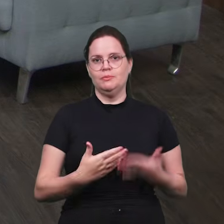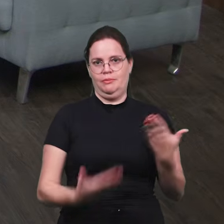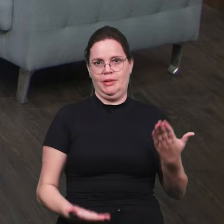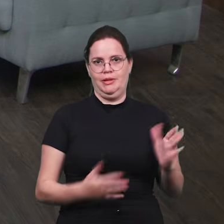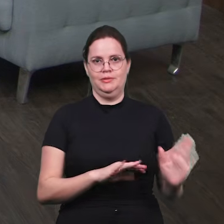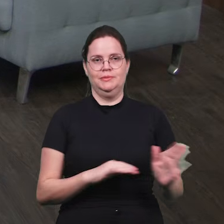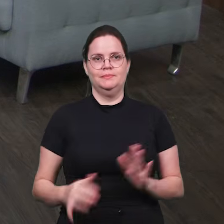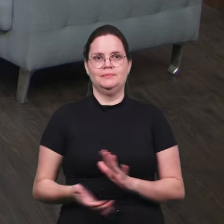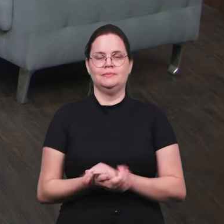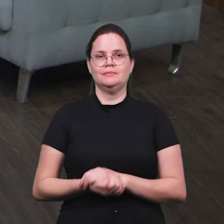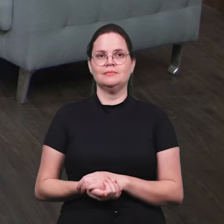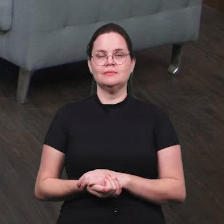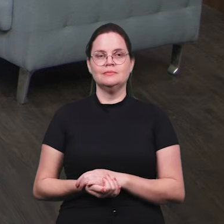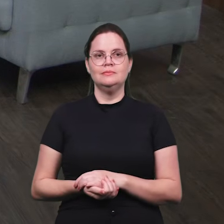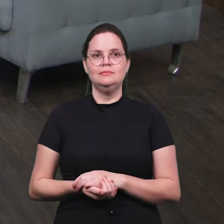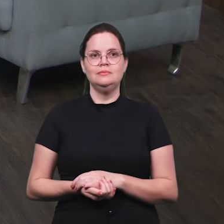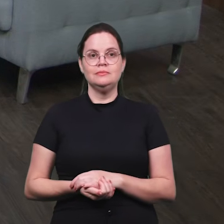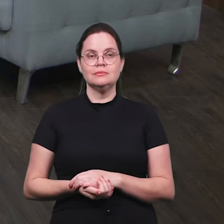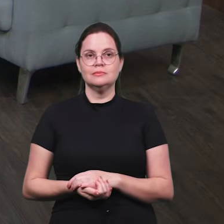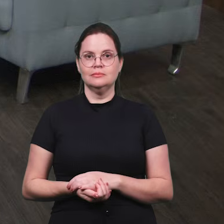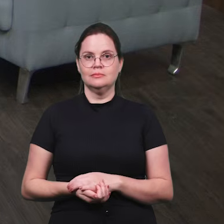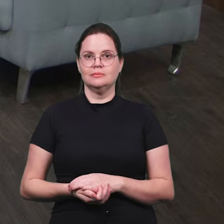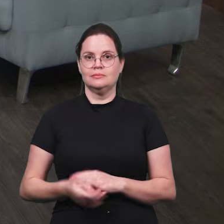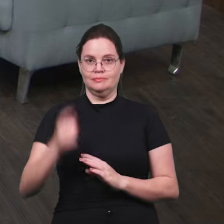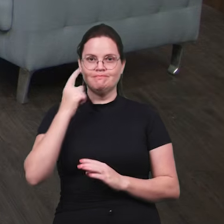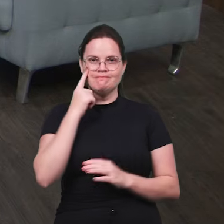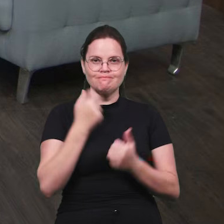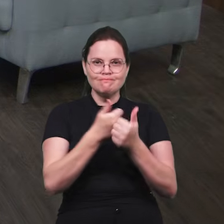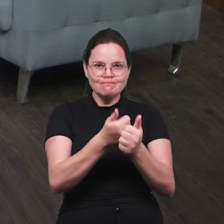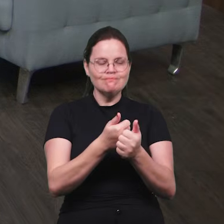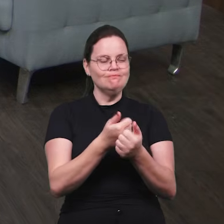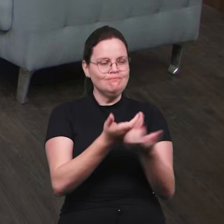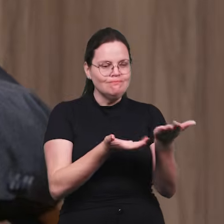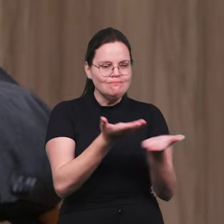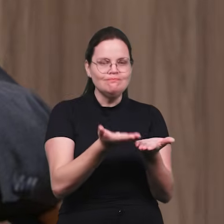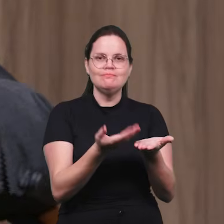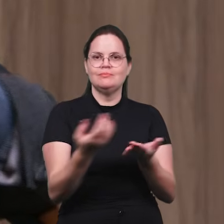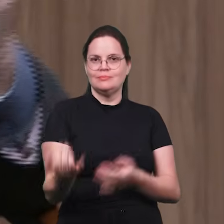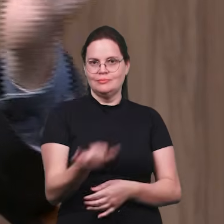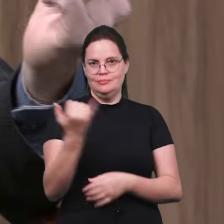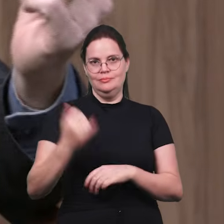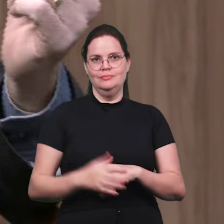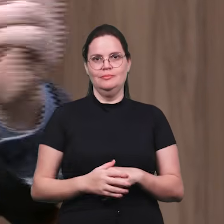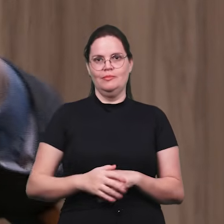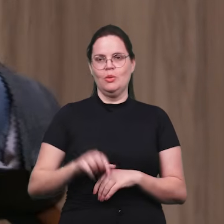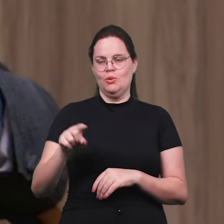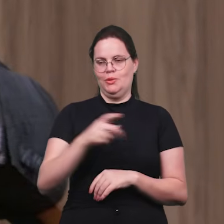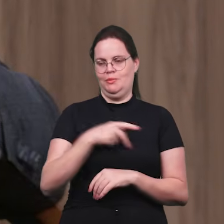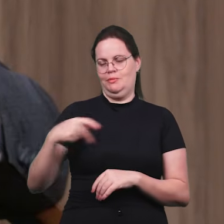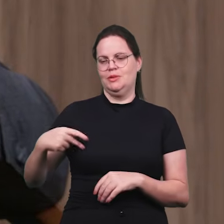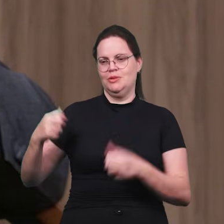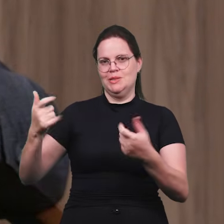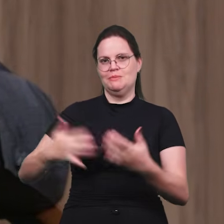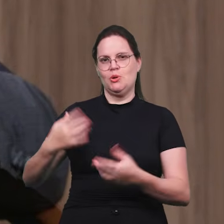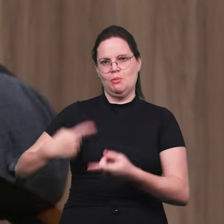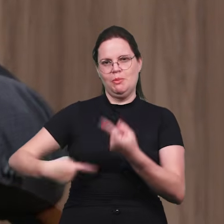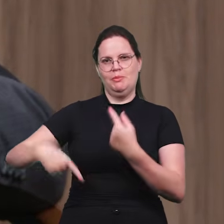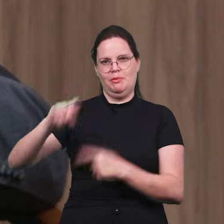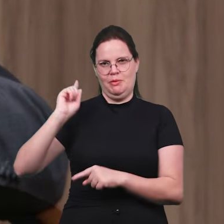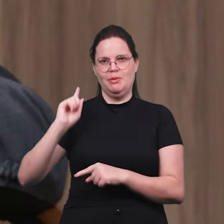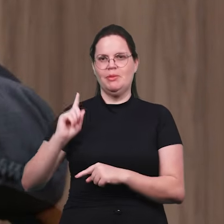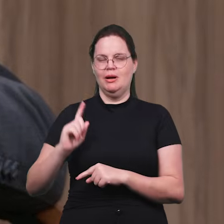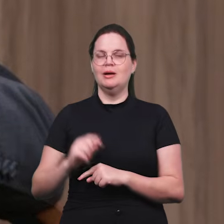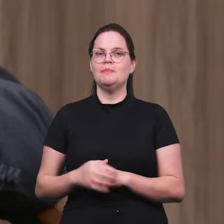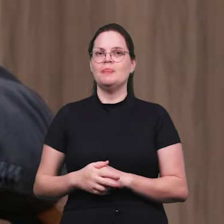isso aí mesmo. Esse acompanhamento ele é fundamental. Essa evolução que o pastor Diogo comentou,